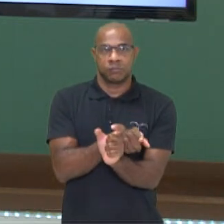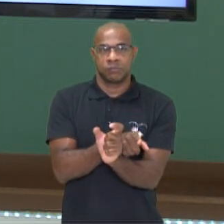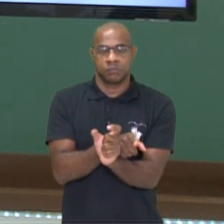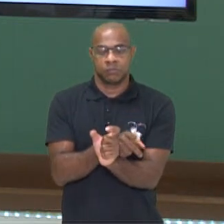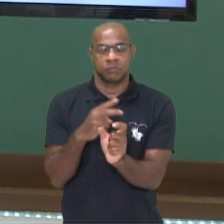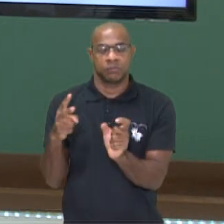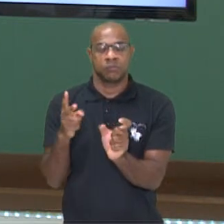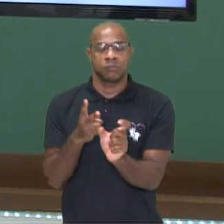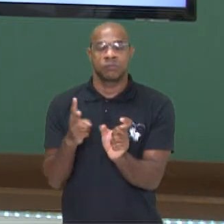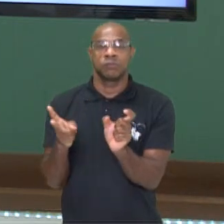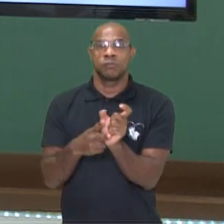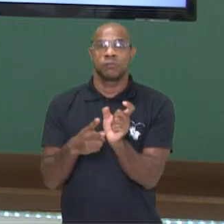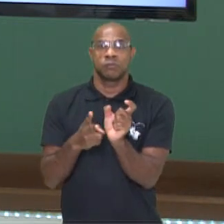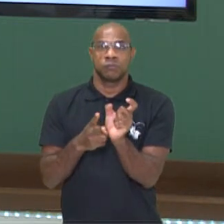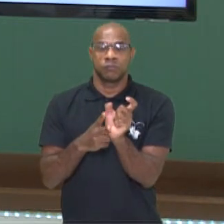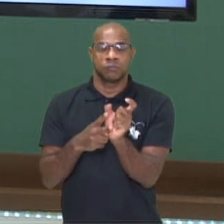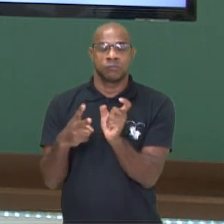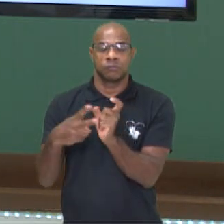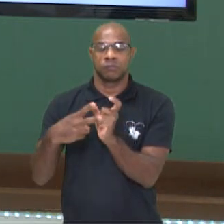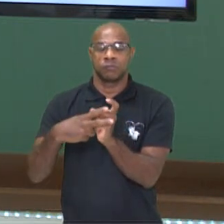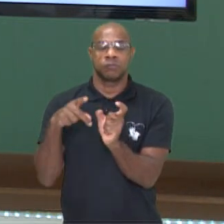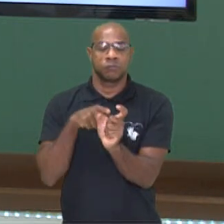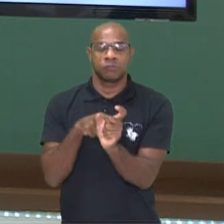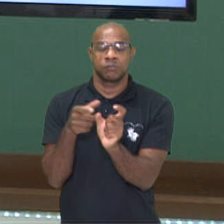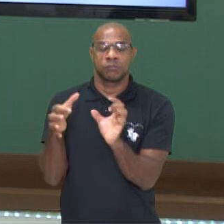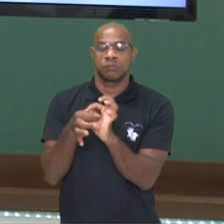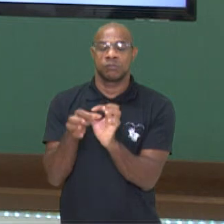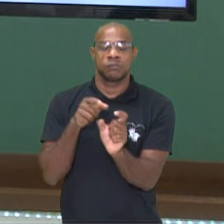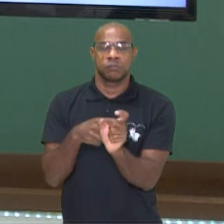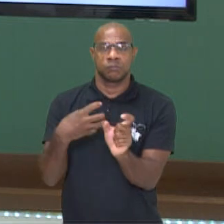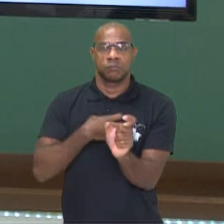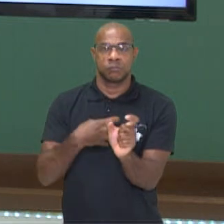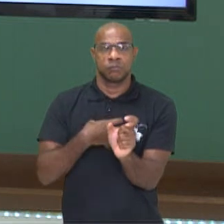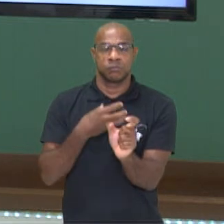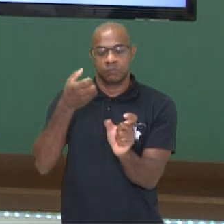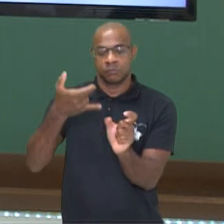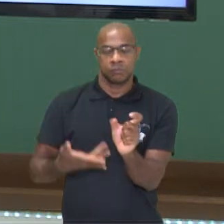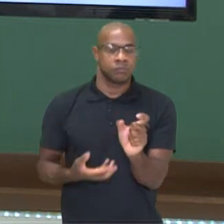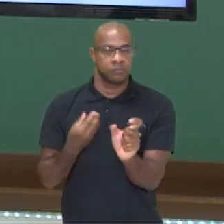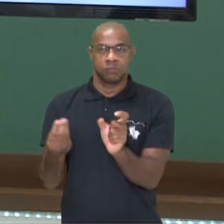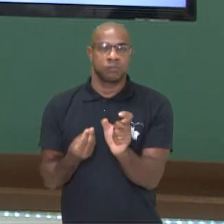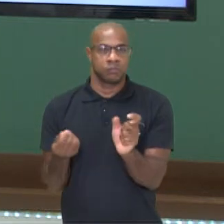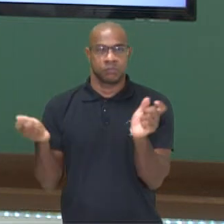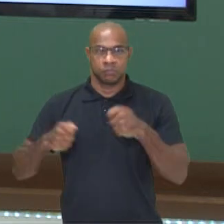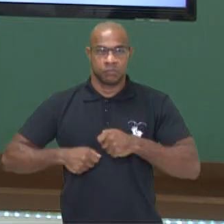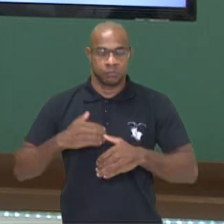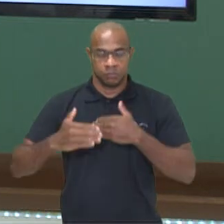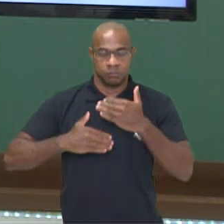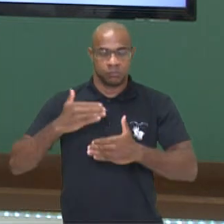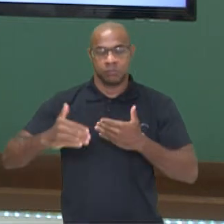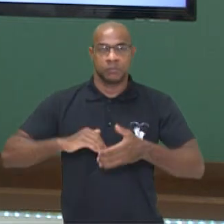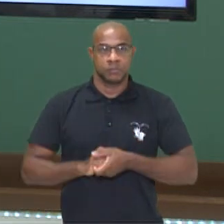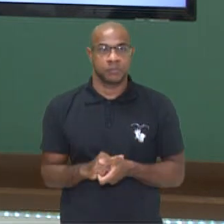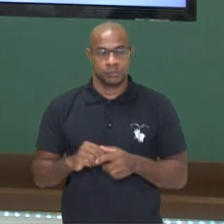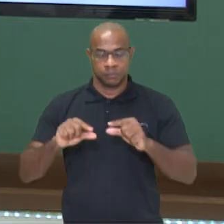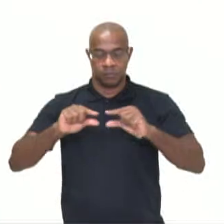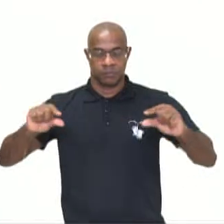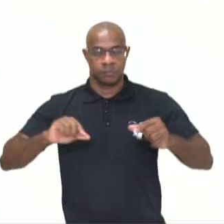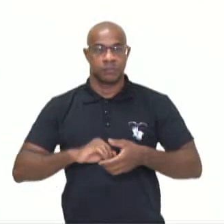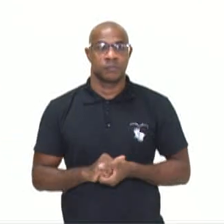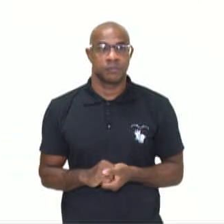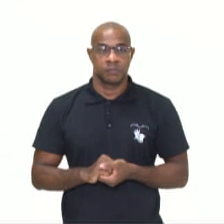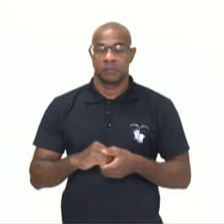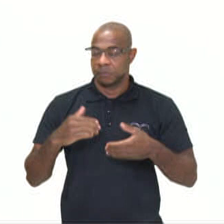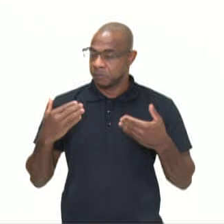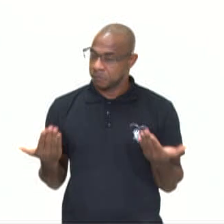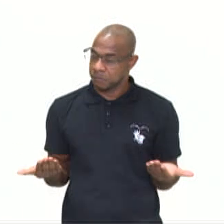ligação. Então vamos ver as possibilidades de sentido que o verbo de ligação pode desempenhar na oração. Como